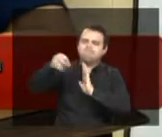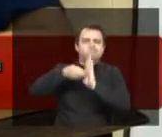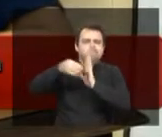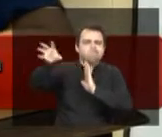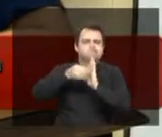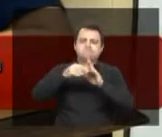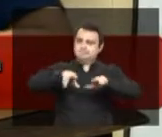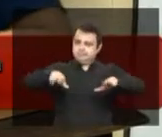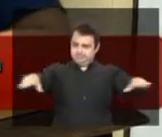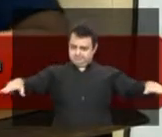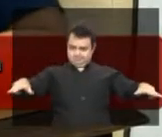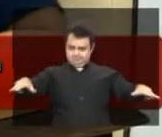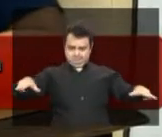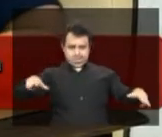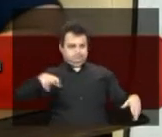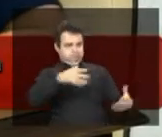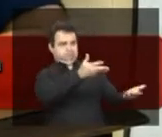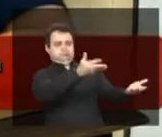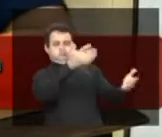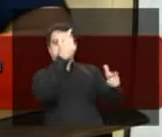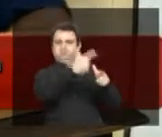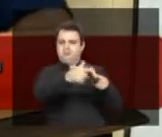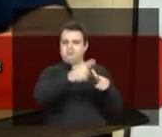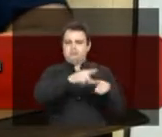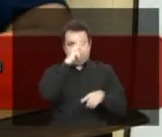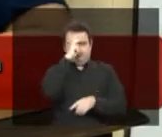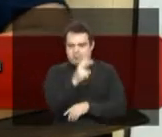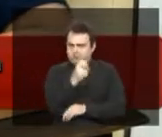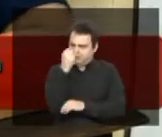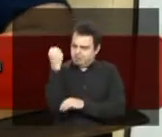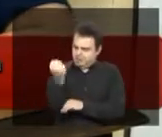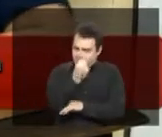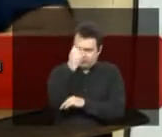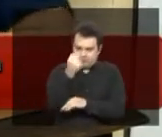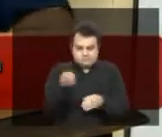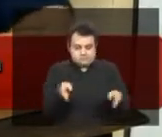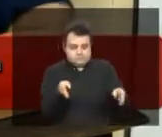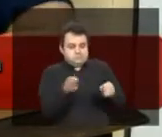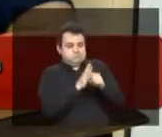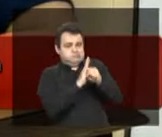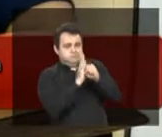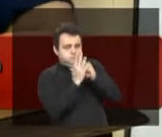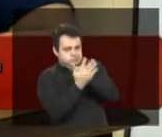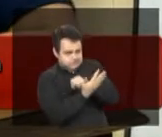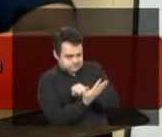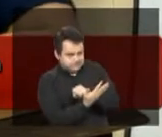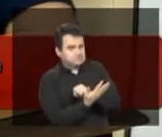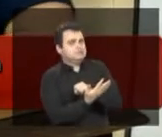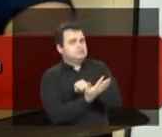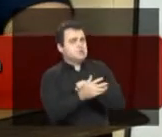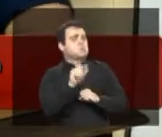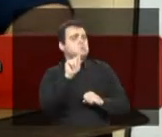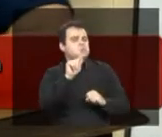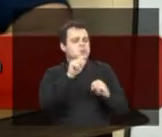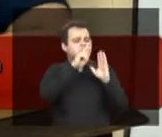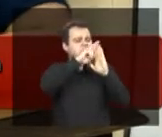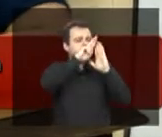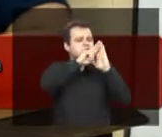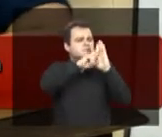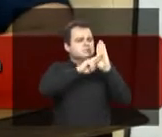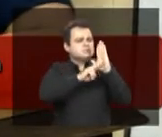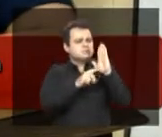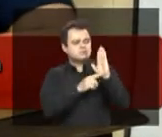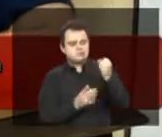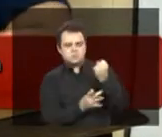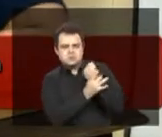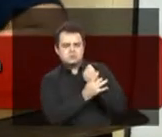depara com uma situação extremamente gravíssima dentro de uma pandemia, onde a gente tem que seguir todos os protocolos de